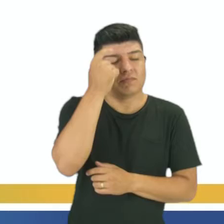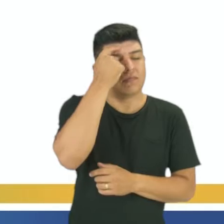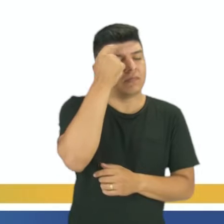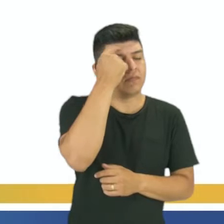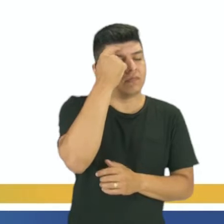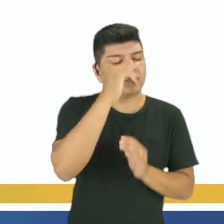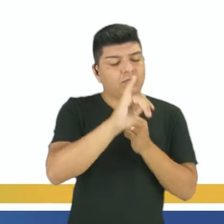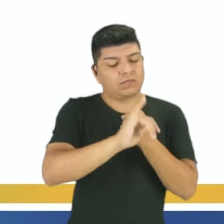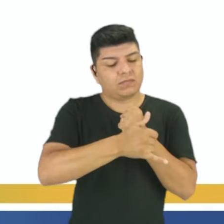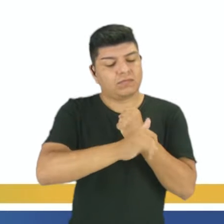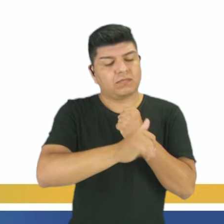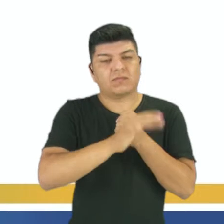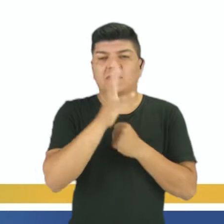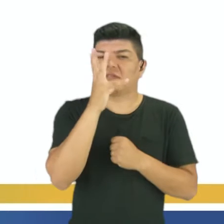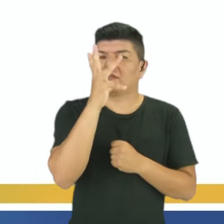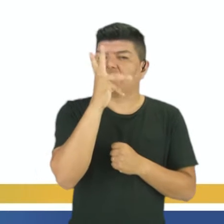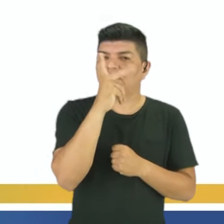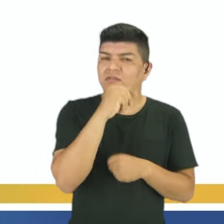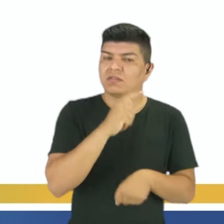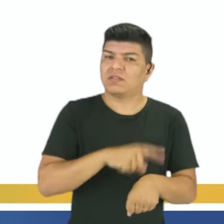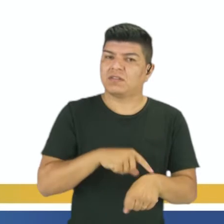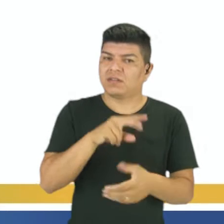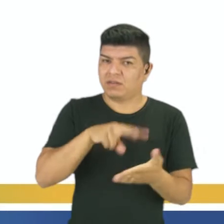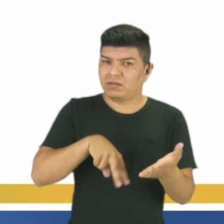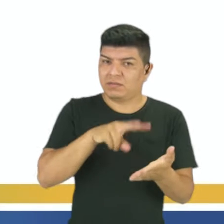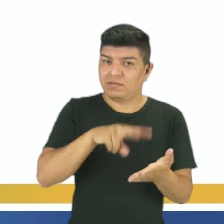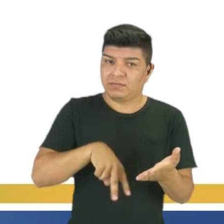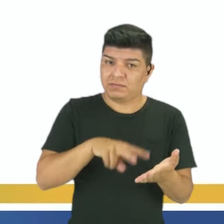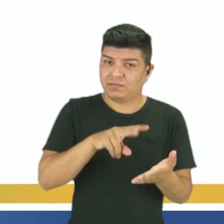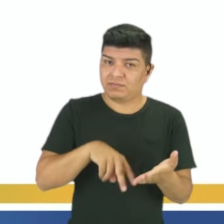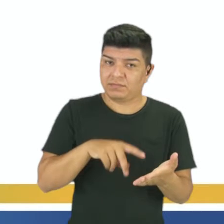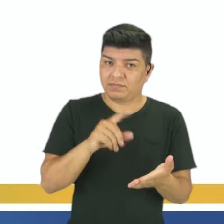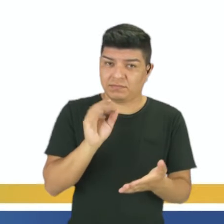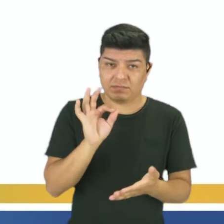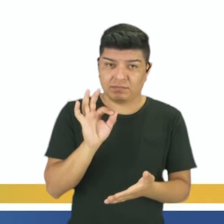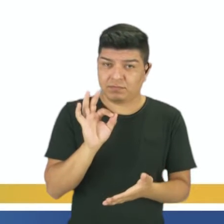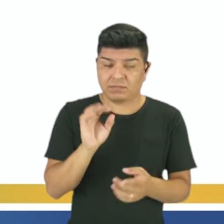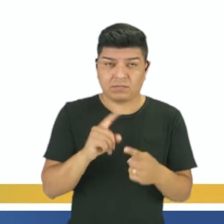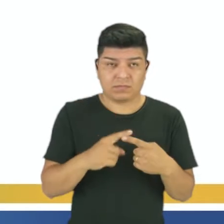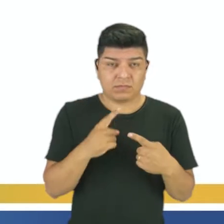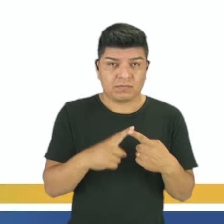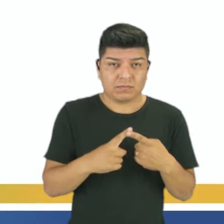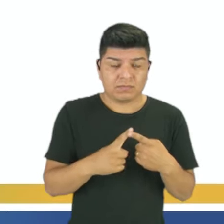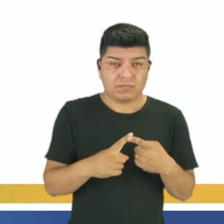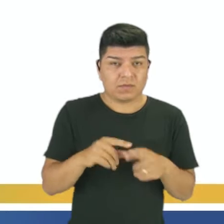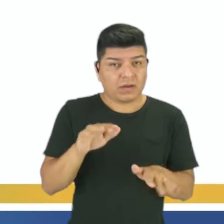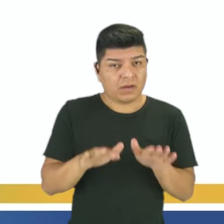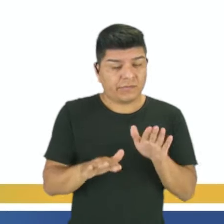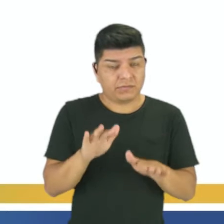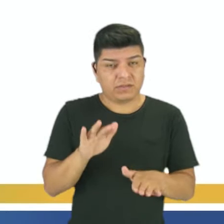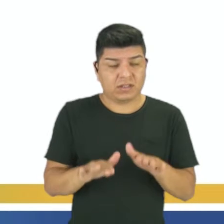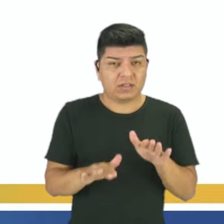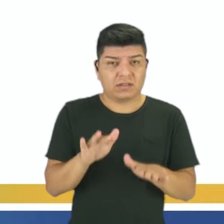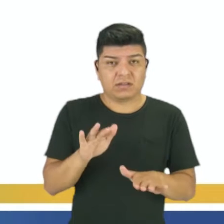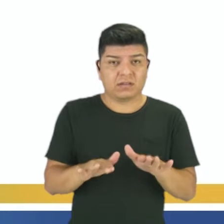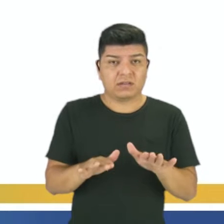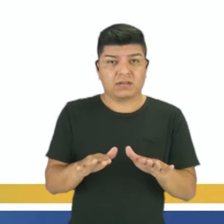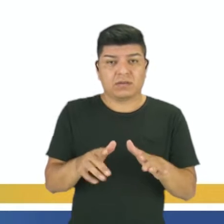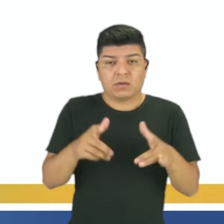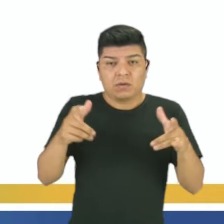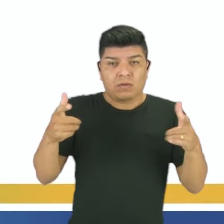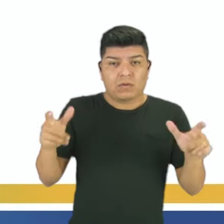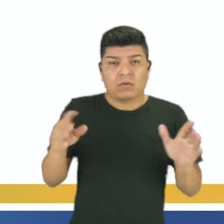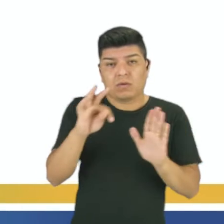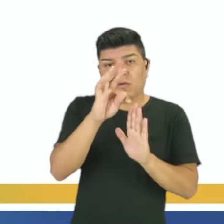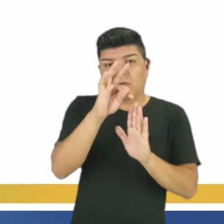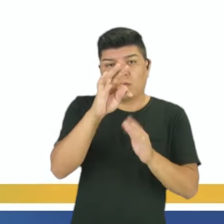pensar que a crônica você vai demorar muito tempo para ler, tá? Porque geralmente o tamanho de